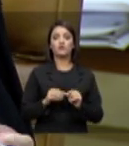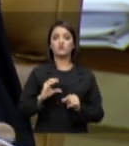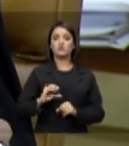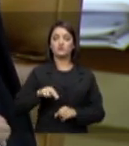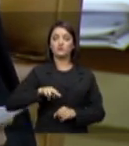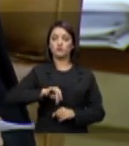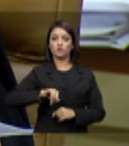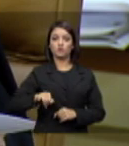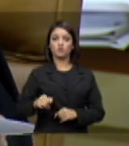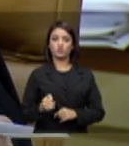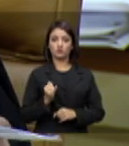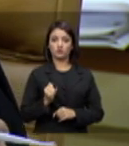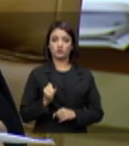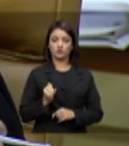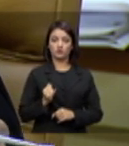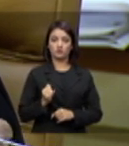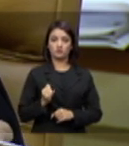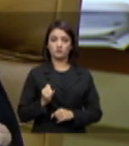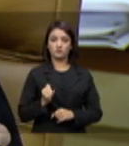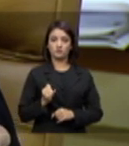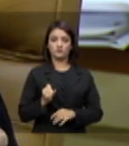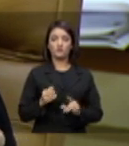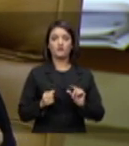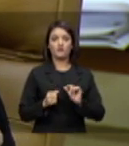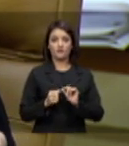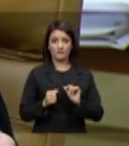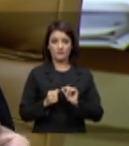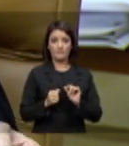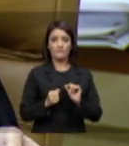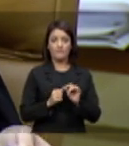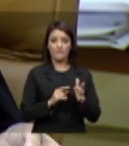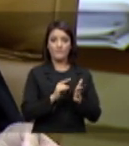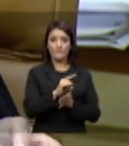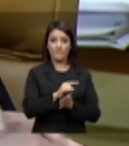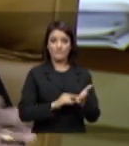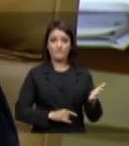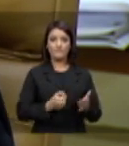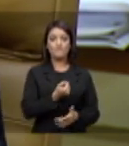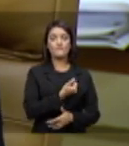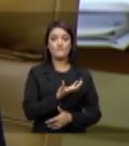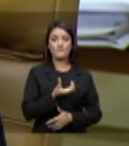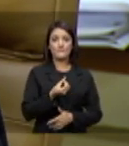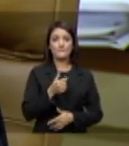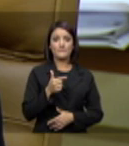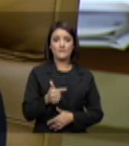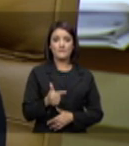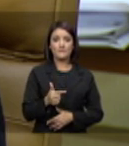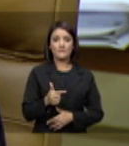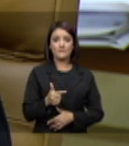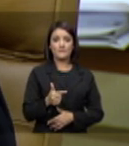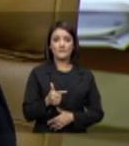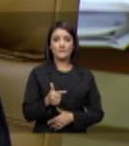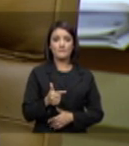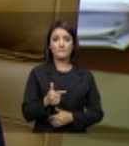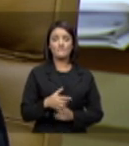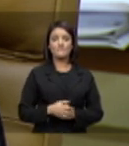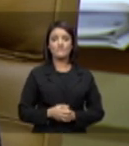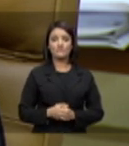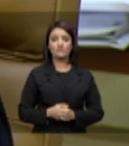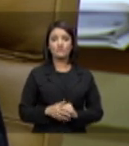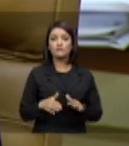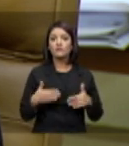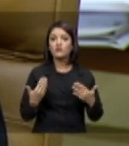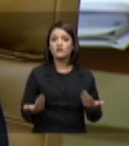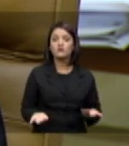conselho nacional de justiça a exarar a recomendação 62 as se encontra eco